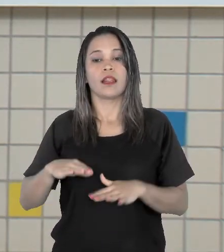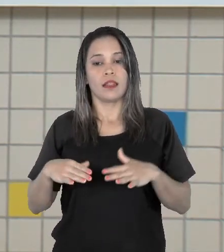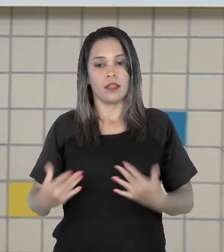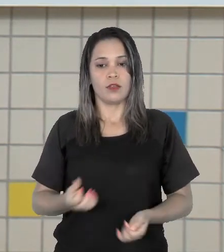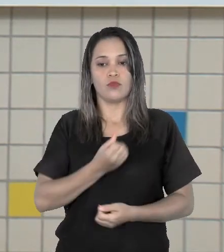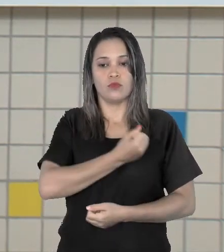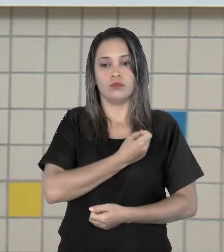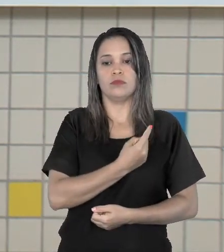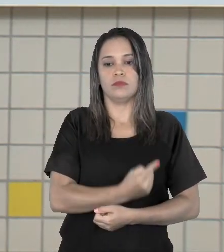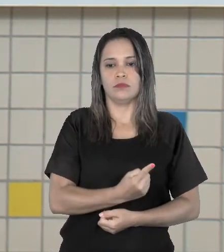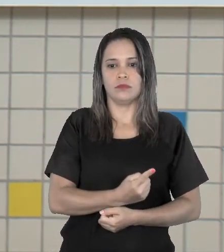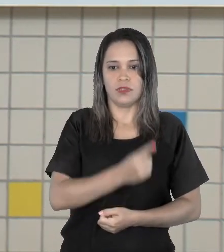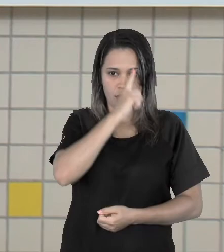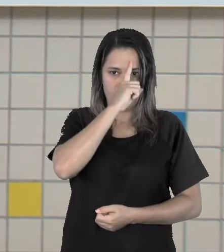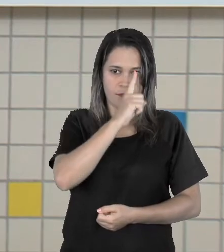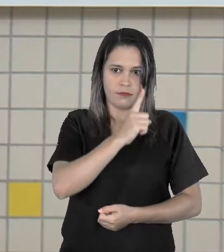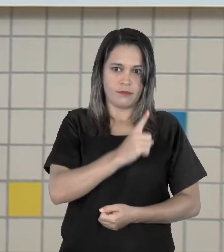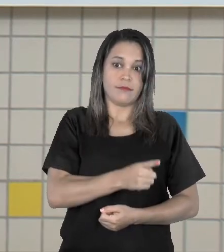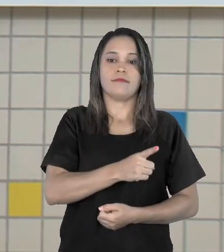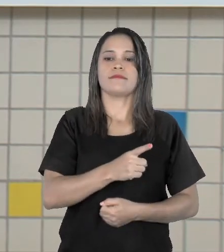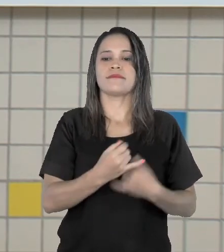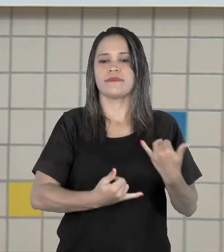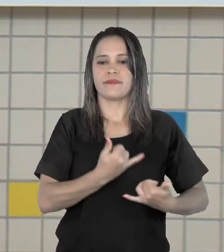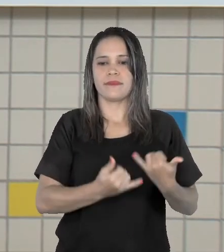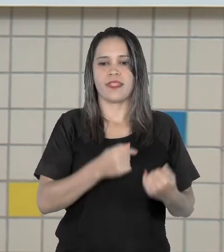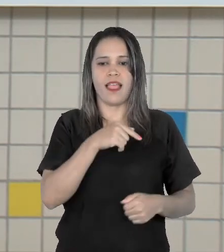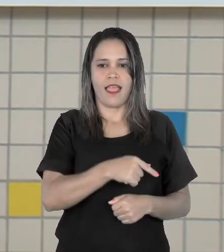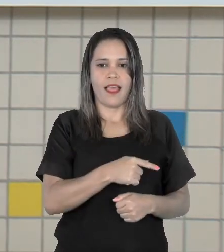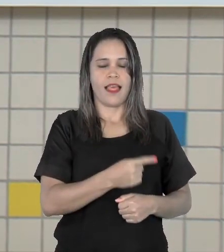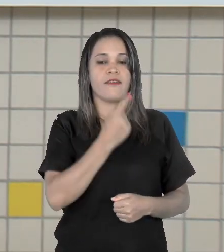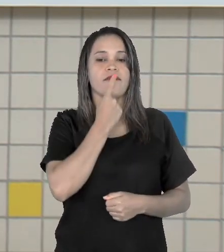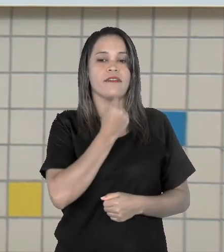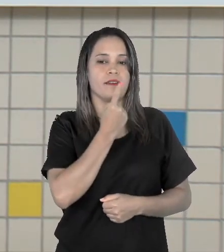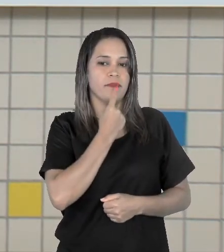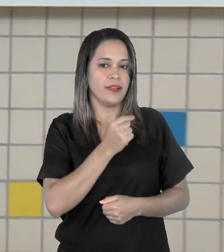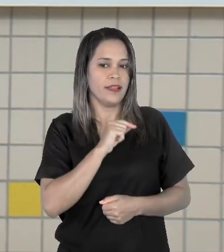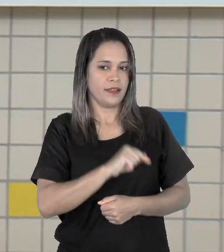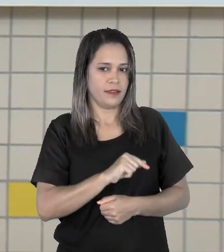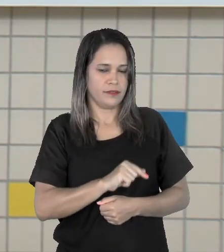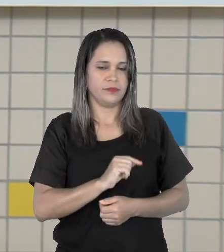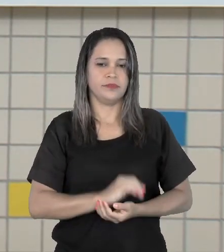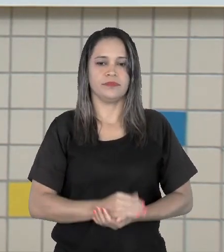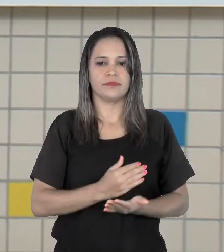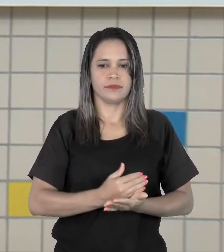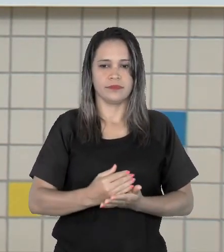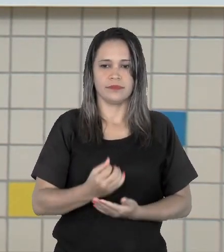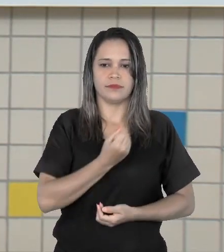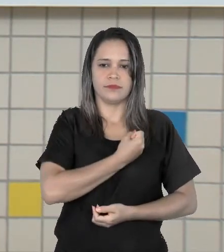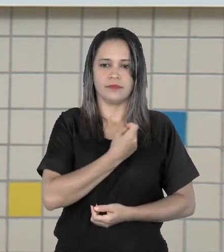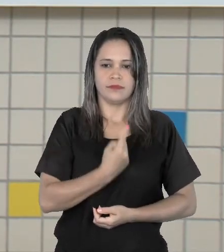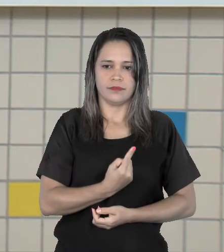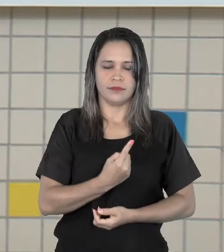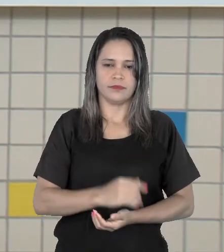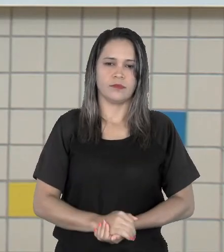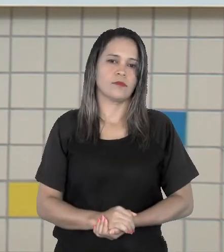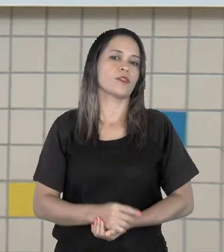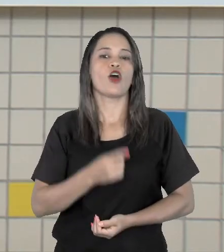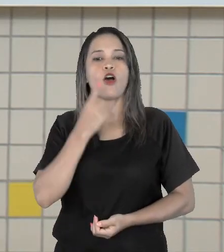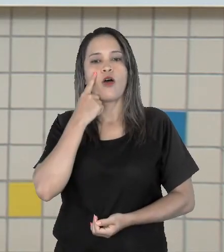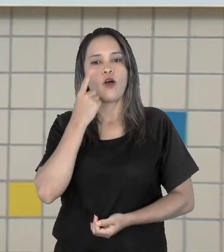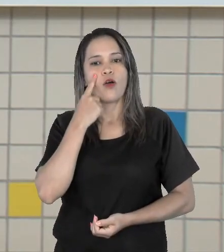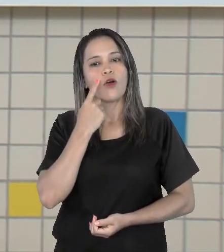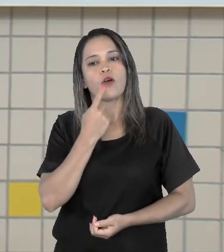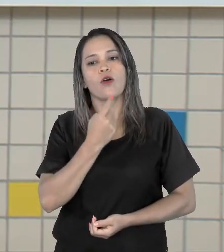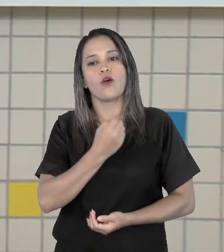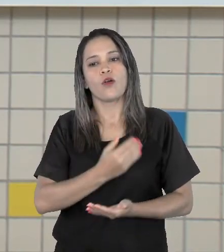que vai comandar a brincadeira. E ele vai estar de vermelho. Vamos lá, começando com o número 1. Olha aqui o número 1